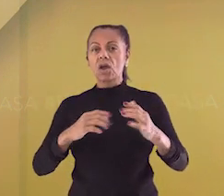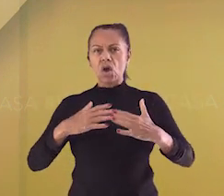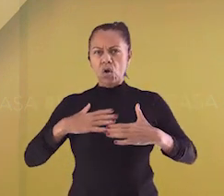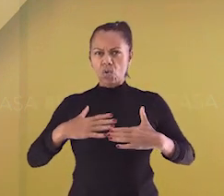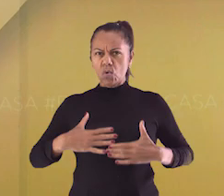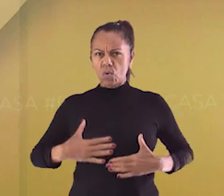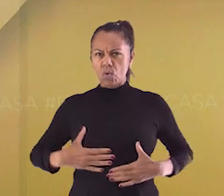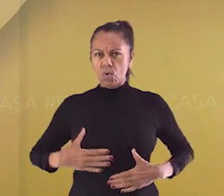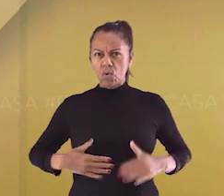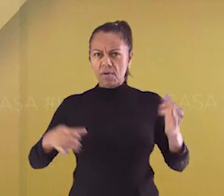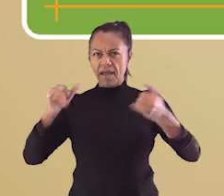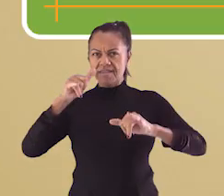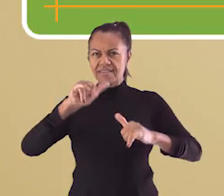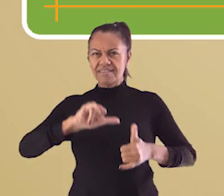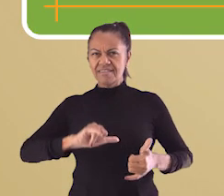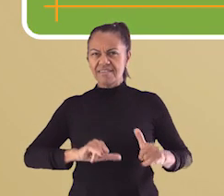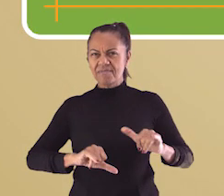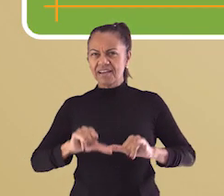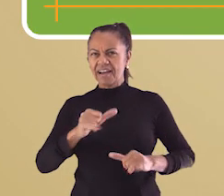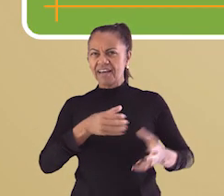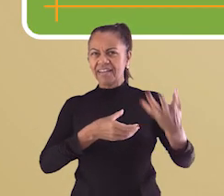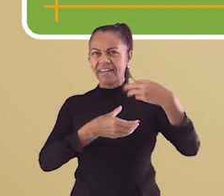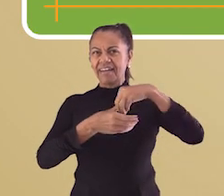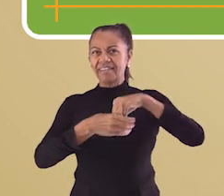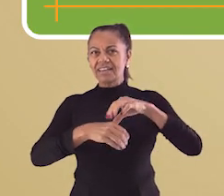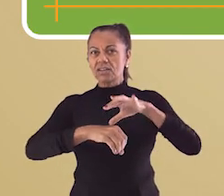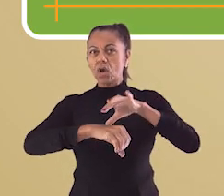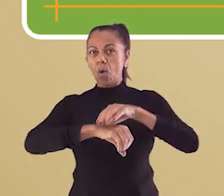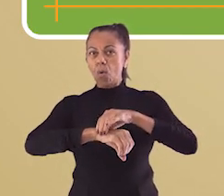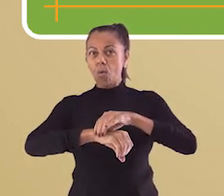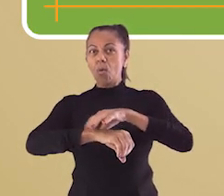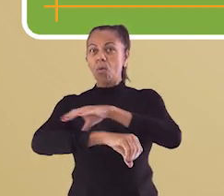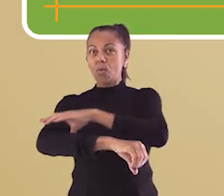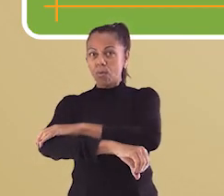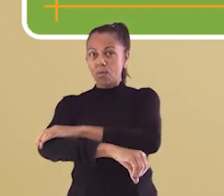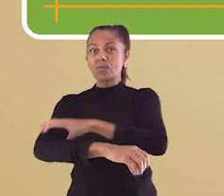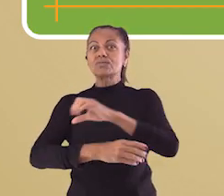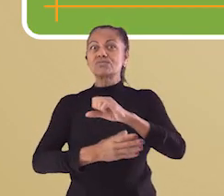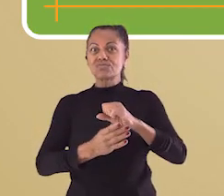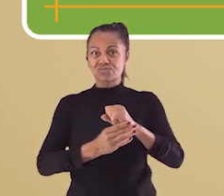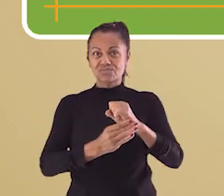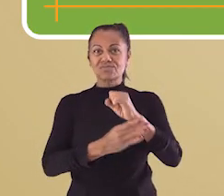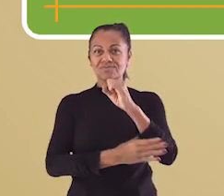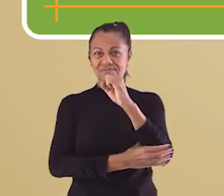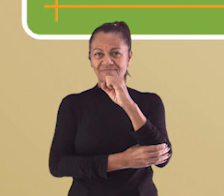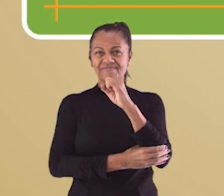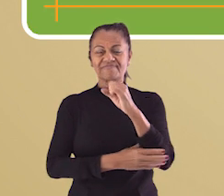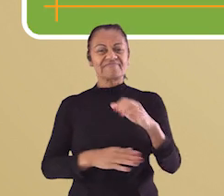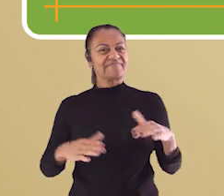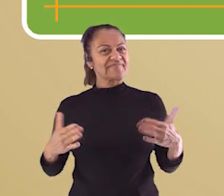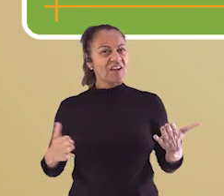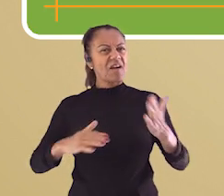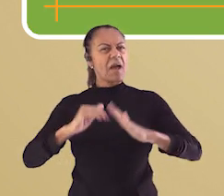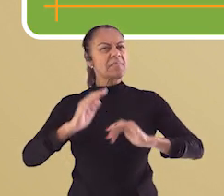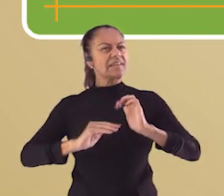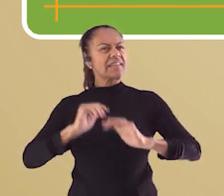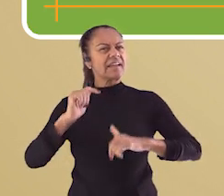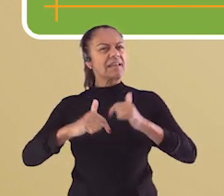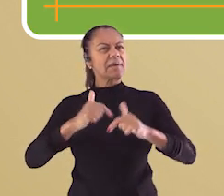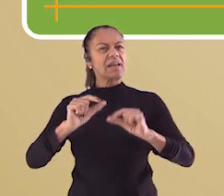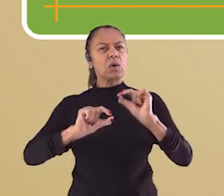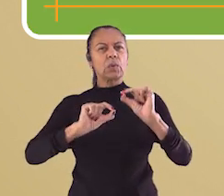Química dos Ossos. Aos professores que estiverem nos assistindo, a habilidade que vamos trabalhar hoje